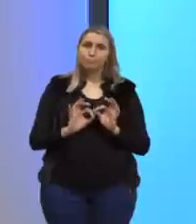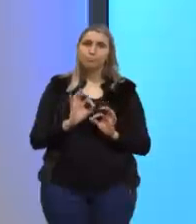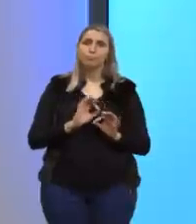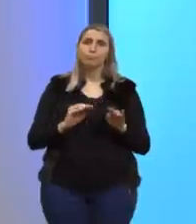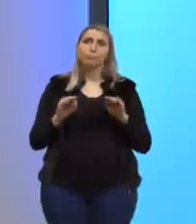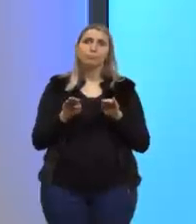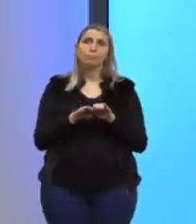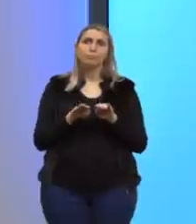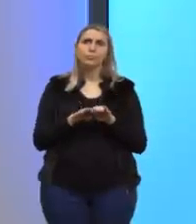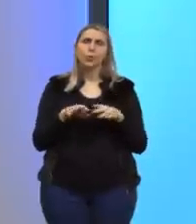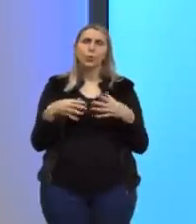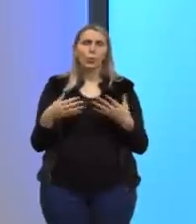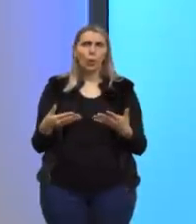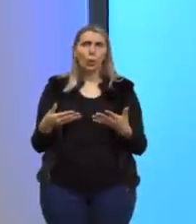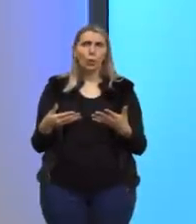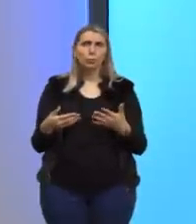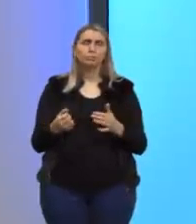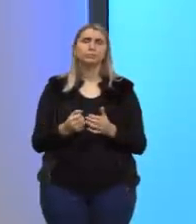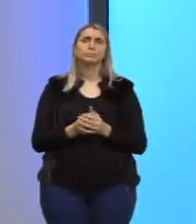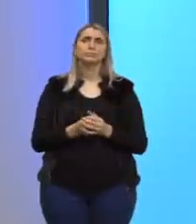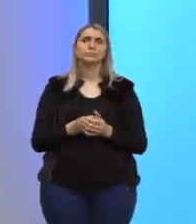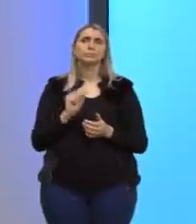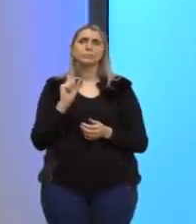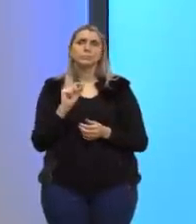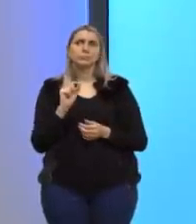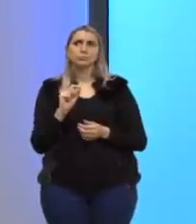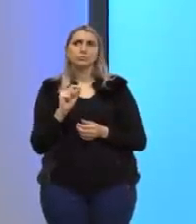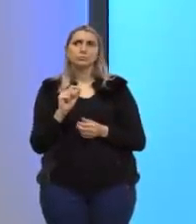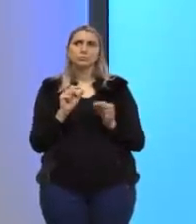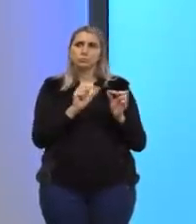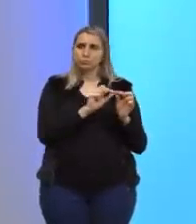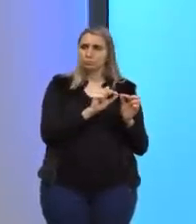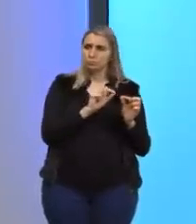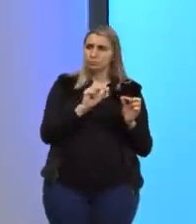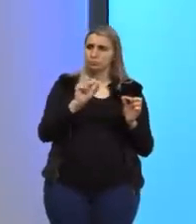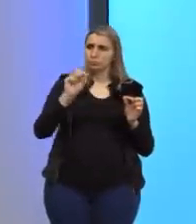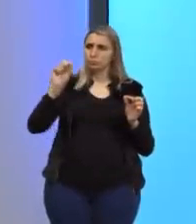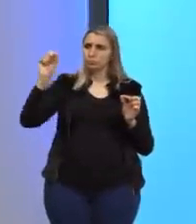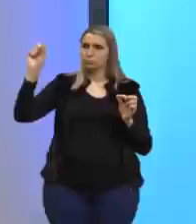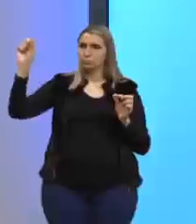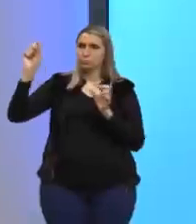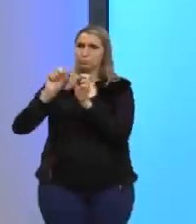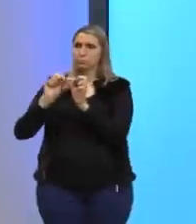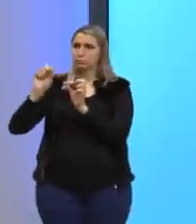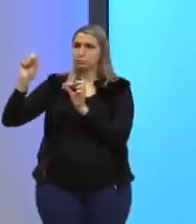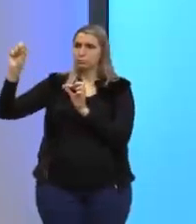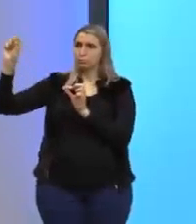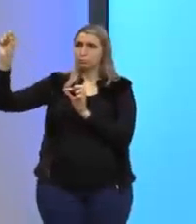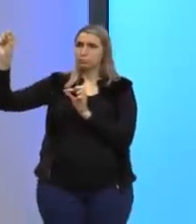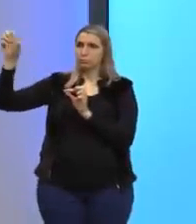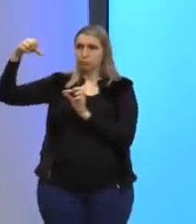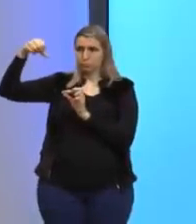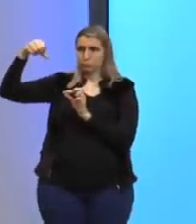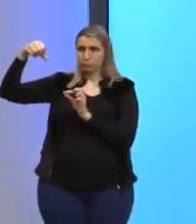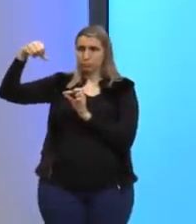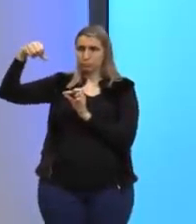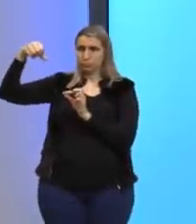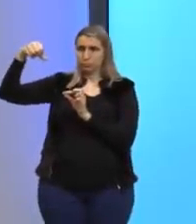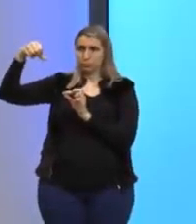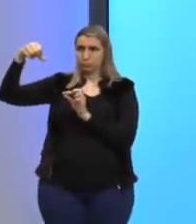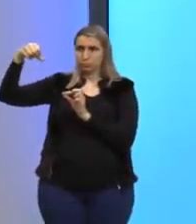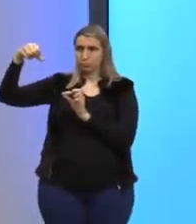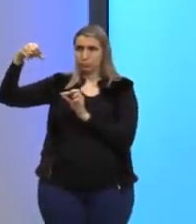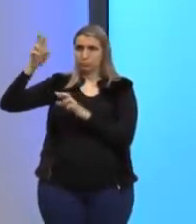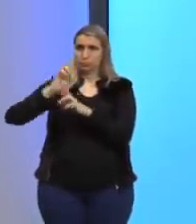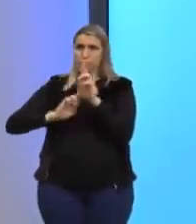proporção. Qual é a proporção? Ó, que o comprimento da hipotenusa, que é 9,